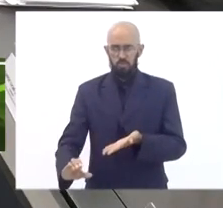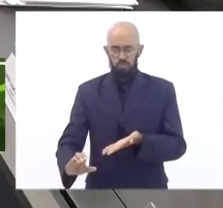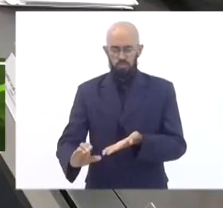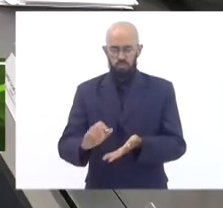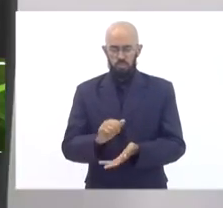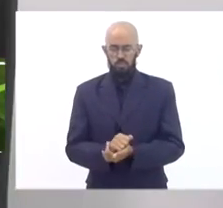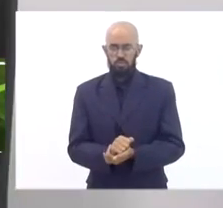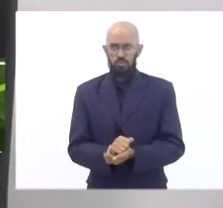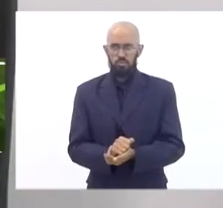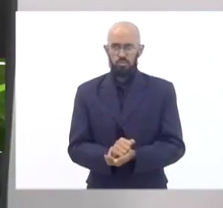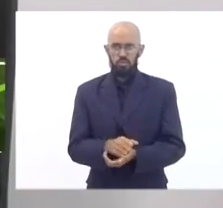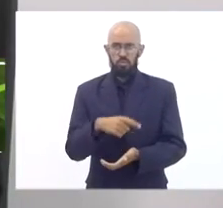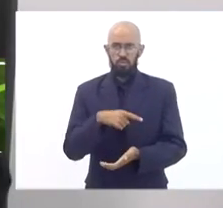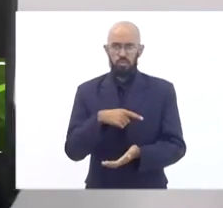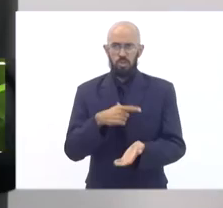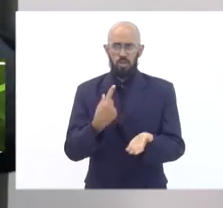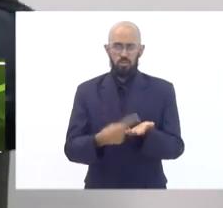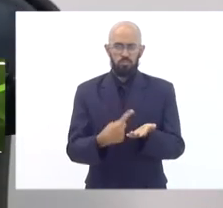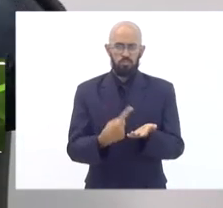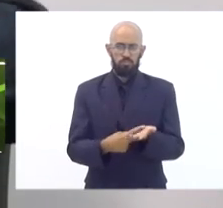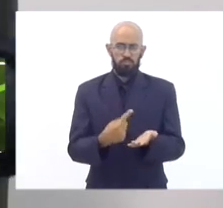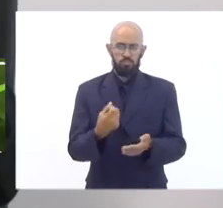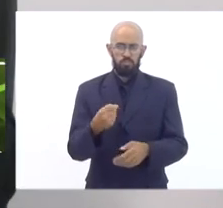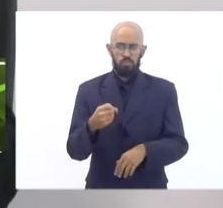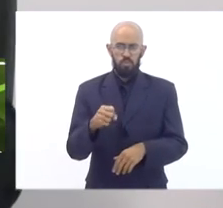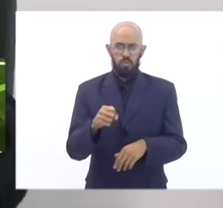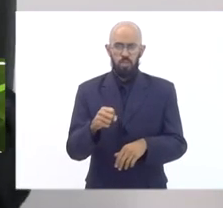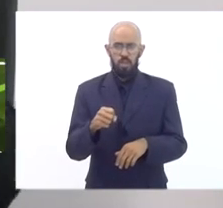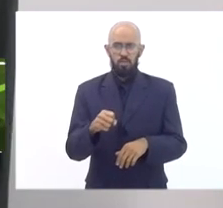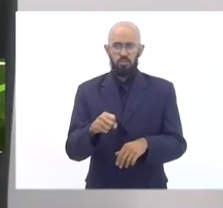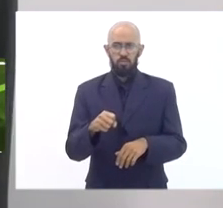estão previstos, inclusive, no 8º termo aditivo, né,